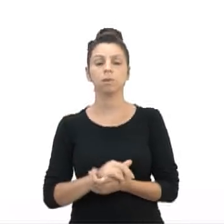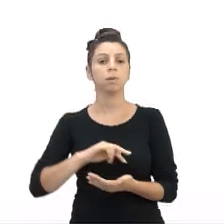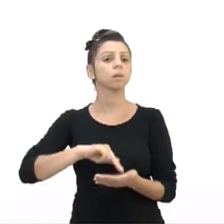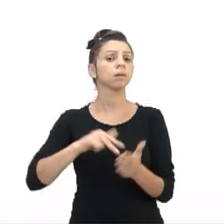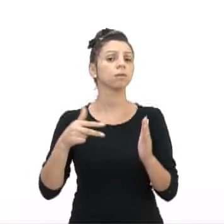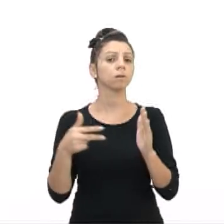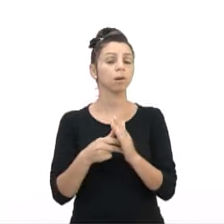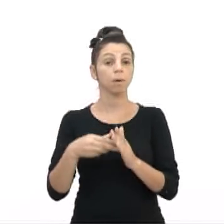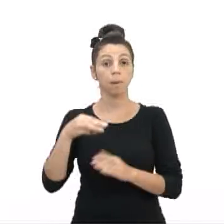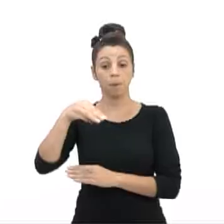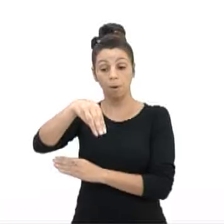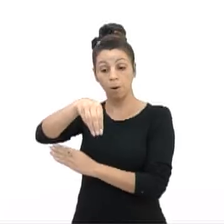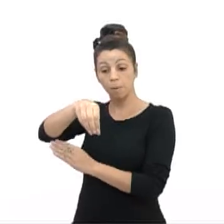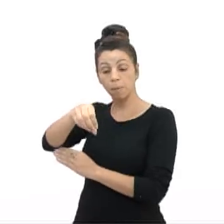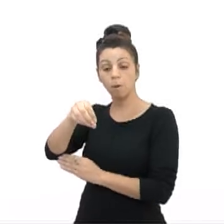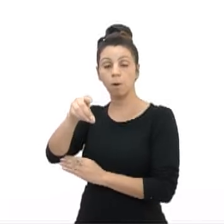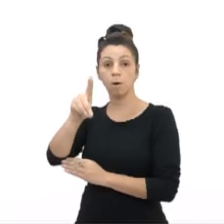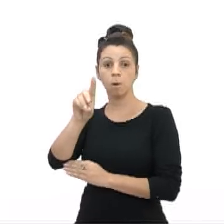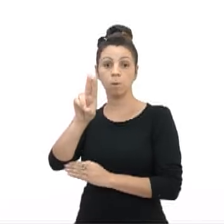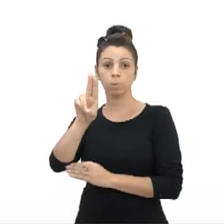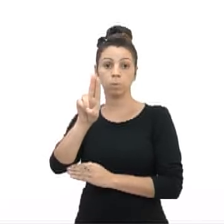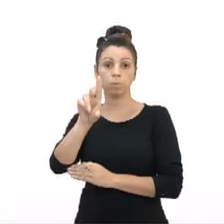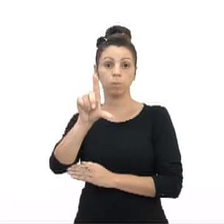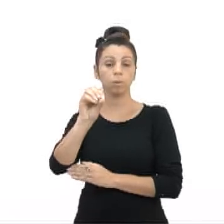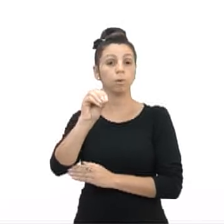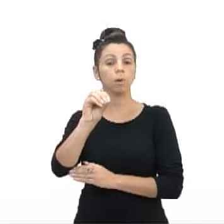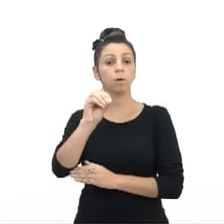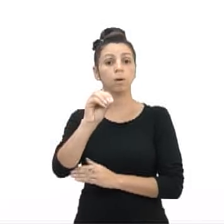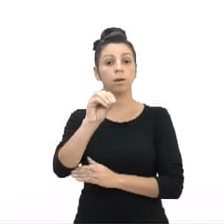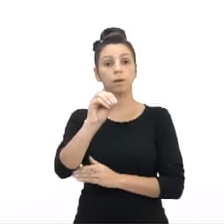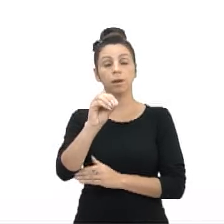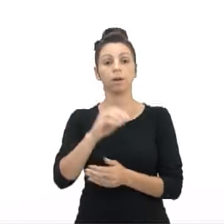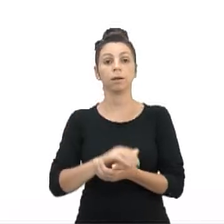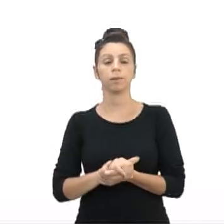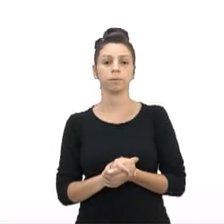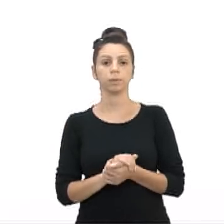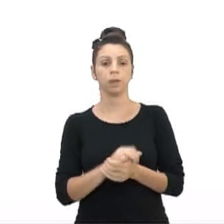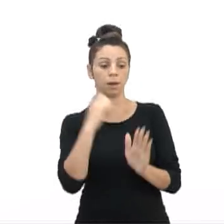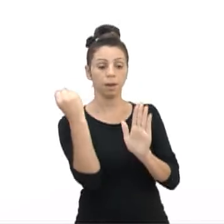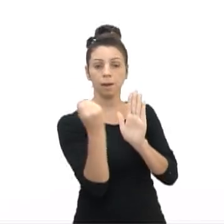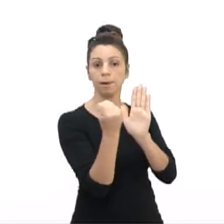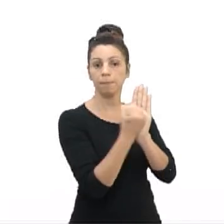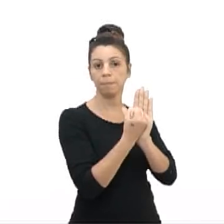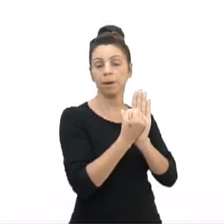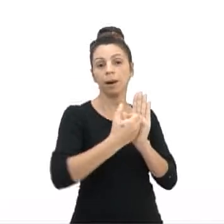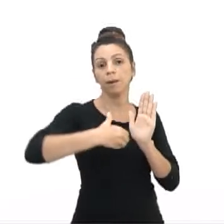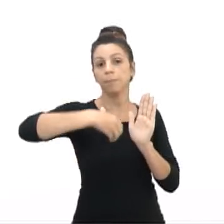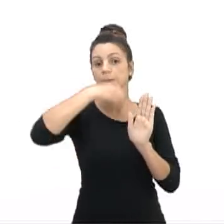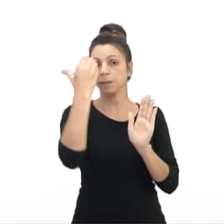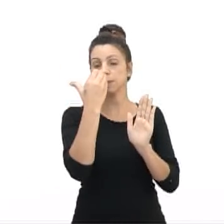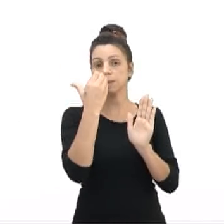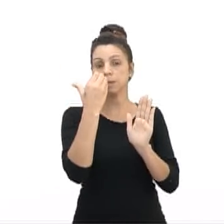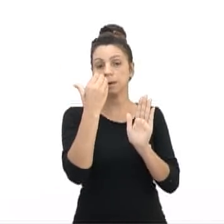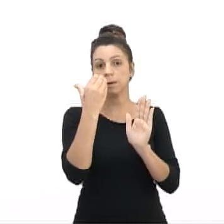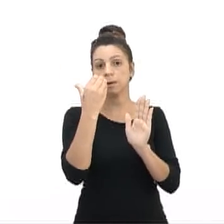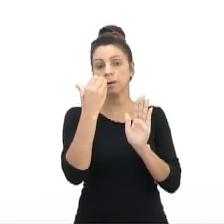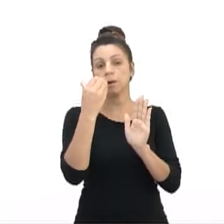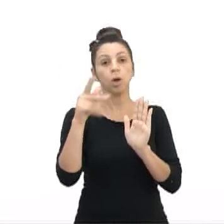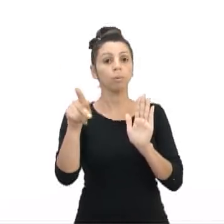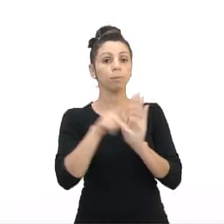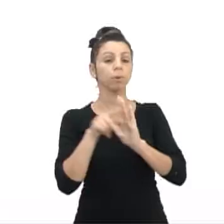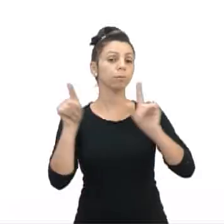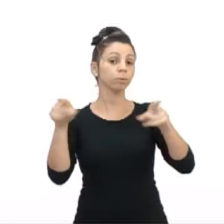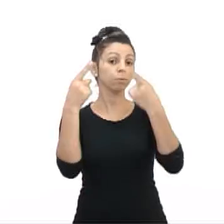módulo. iPods são aparelhos de tocar MP3, muitos de vocês já conhecem, têm aí acesso aos